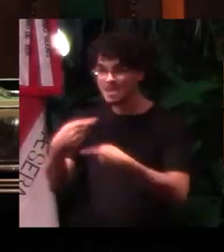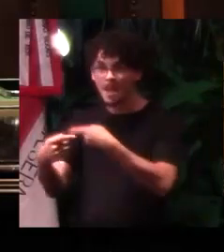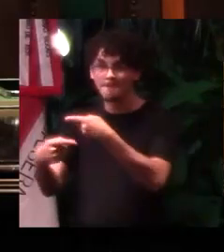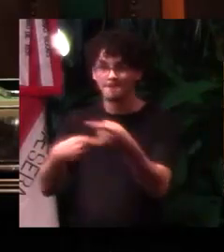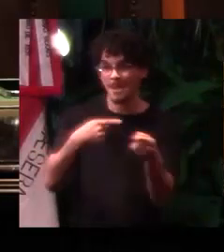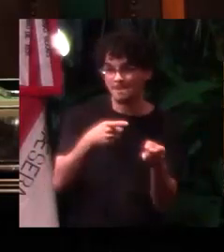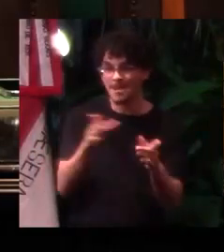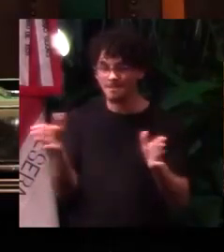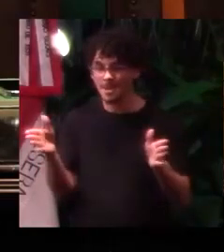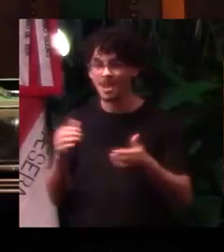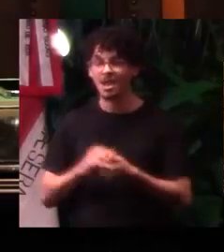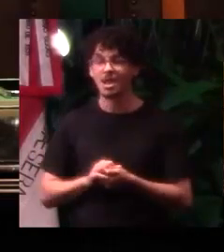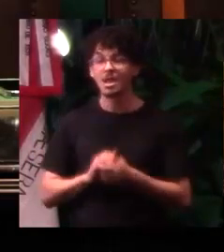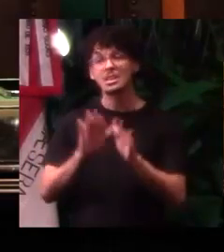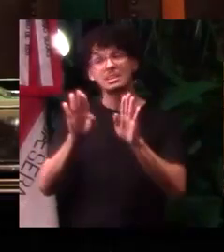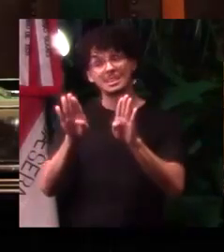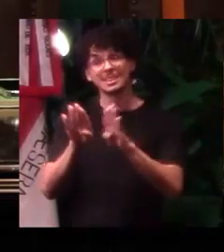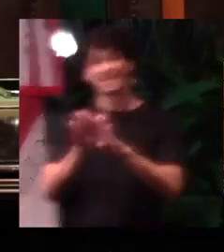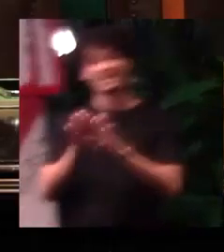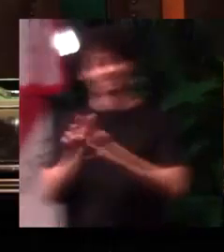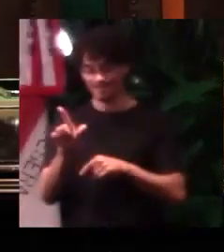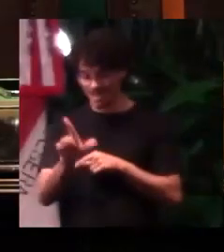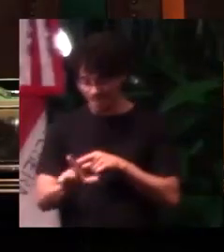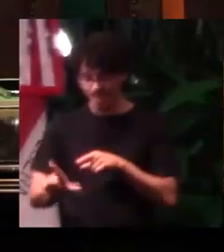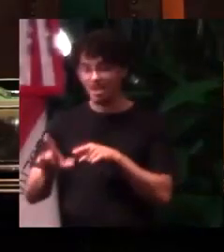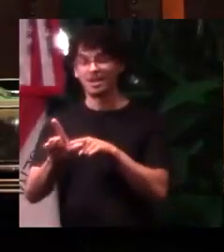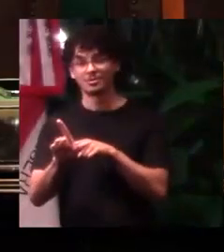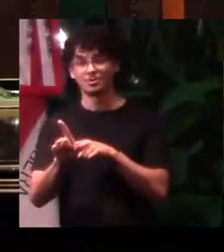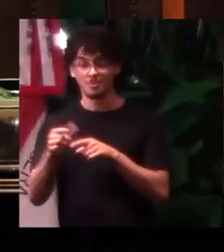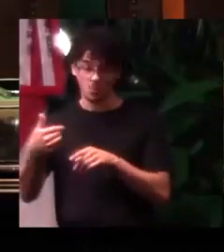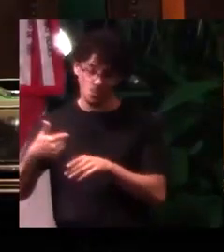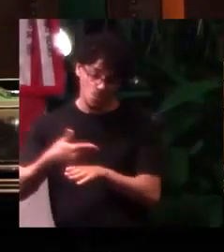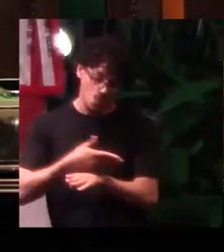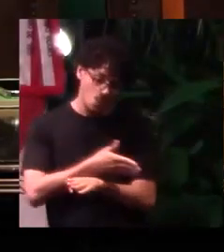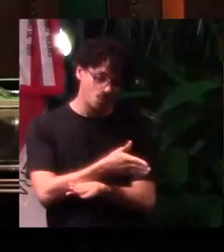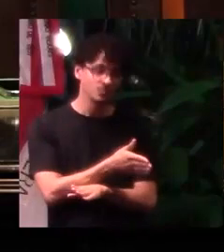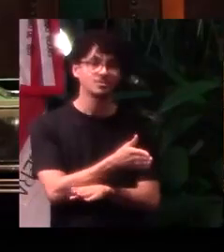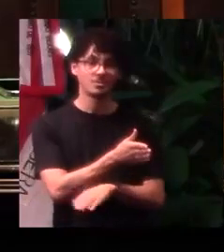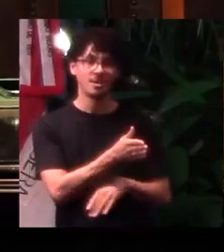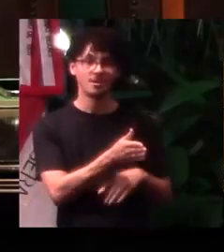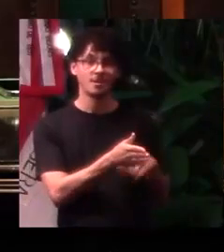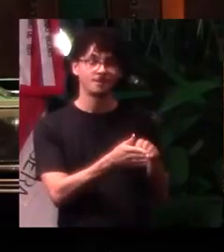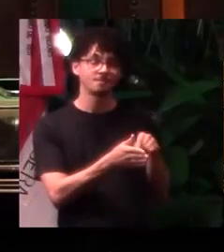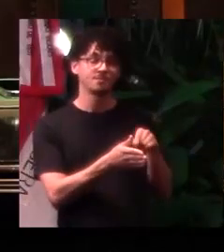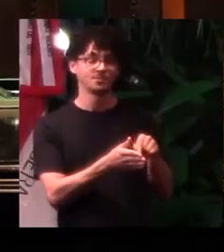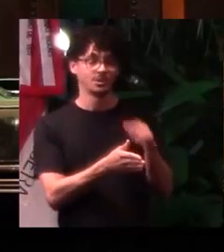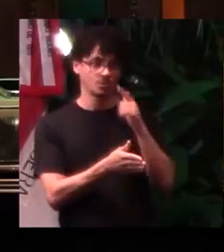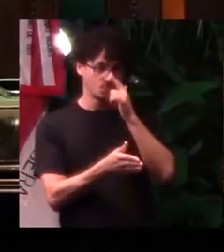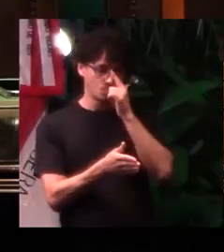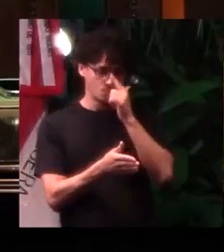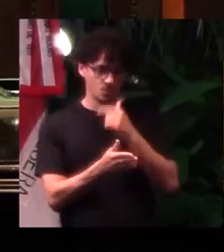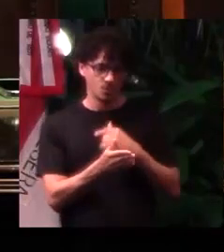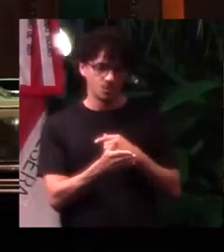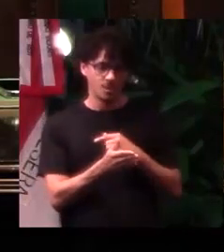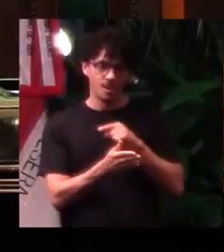Por outro lado, ela, na verdade,